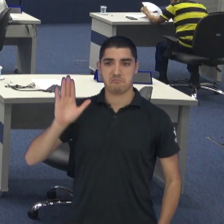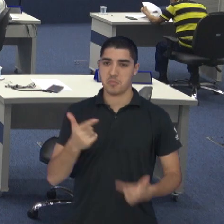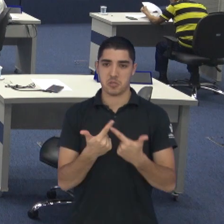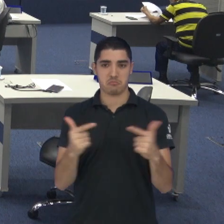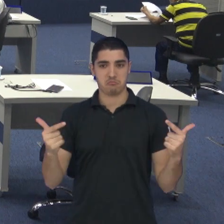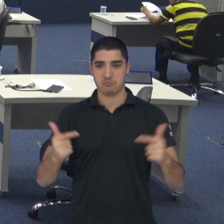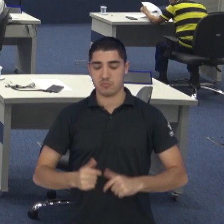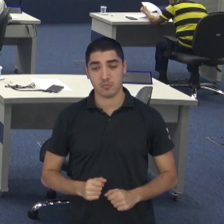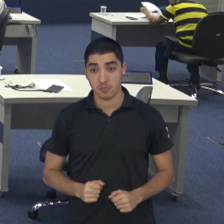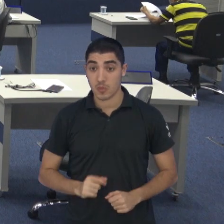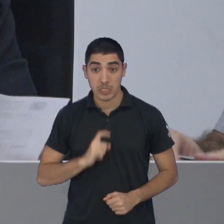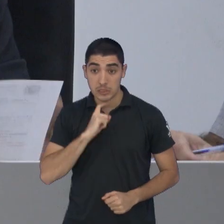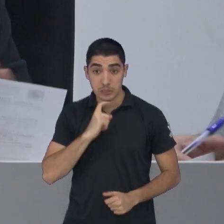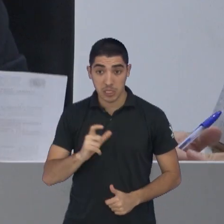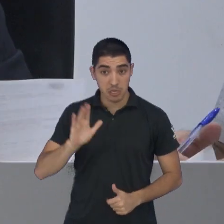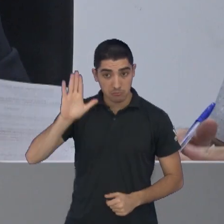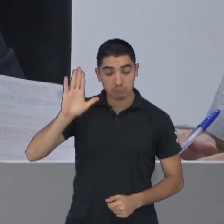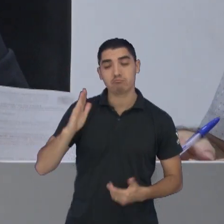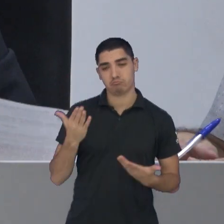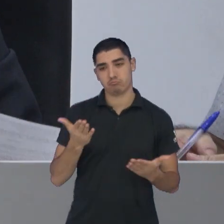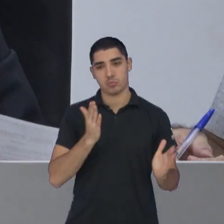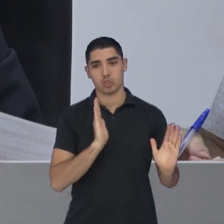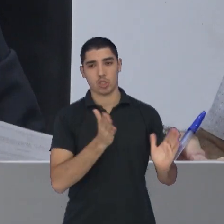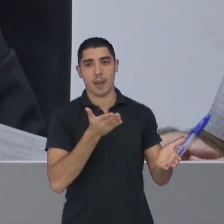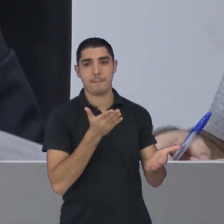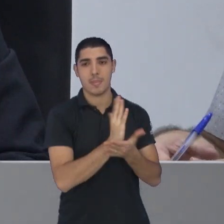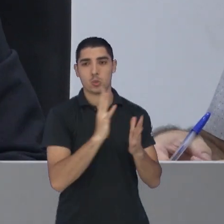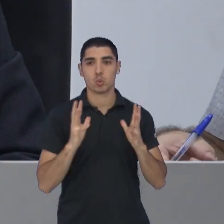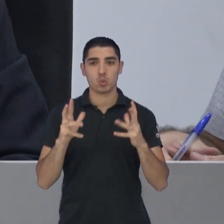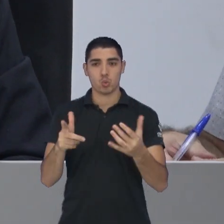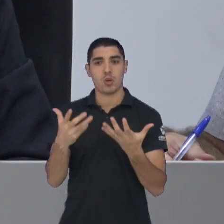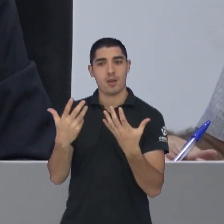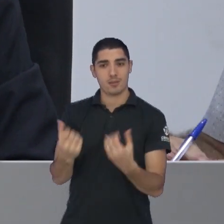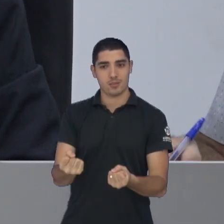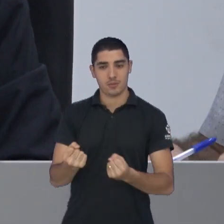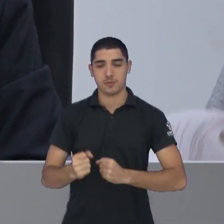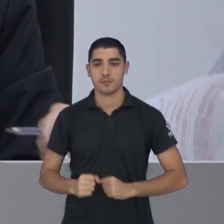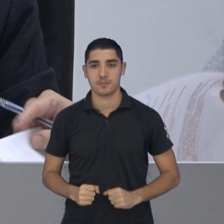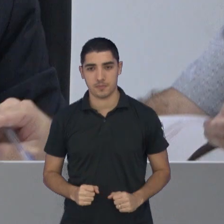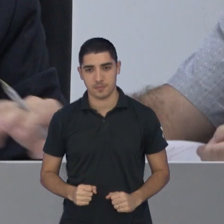contrário, senhor presidente. Sem nenhum voto contrário, está aprovado por unanimidade.